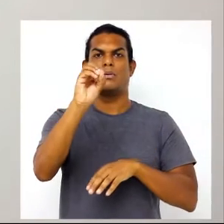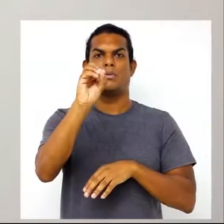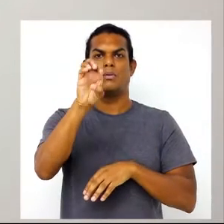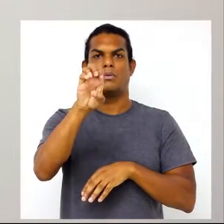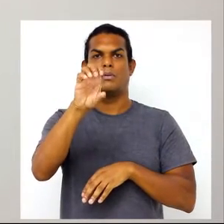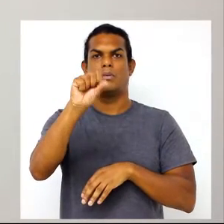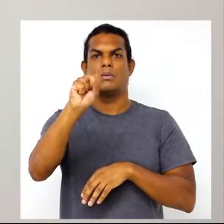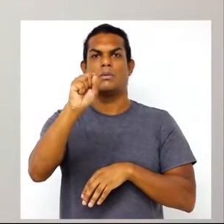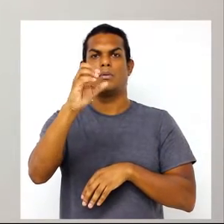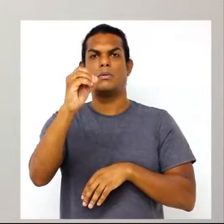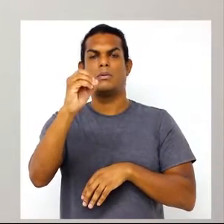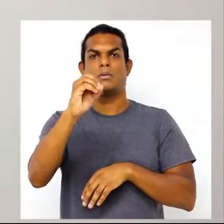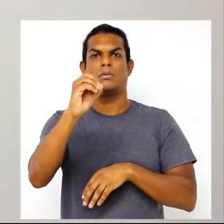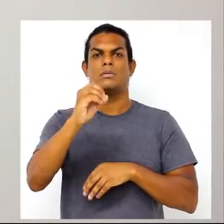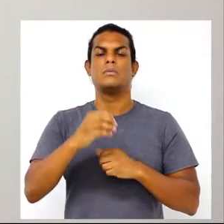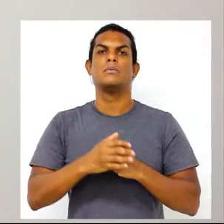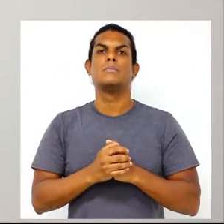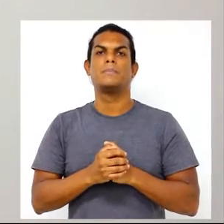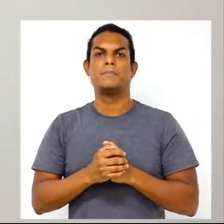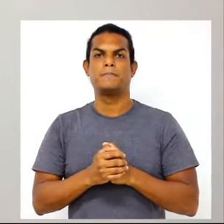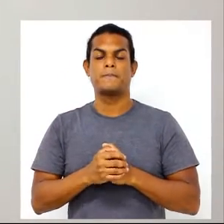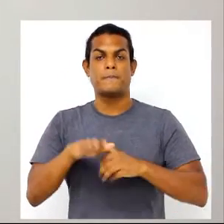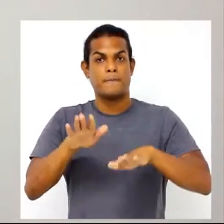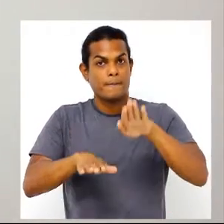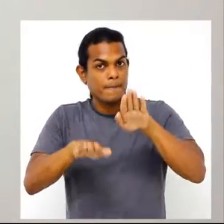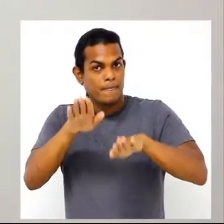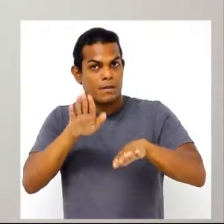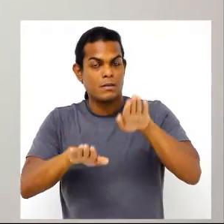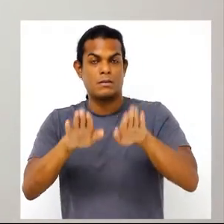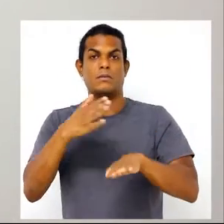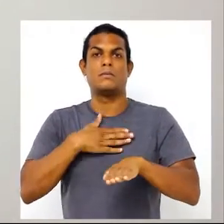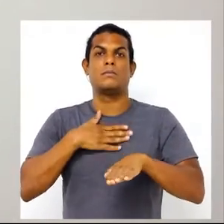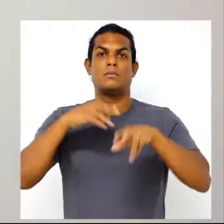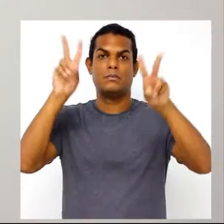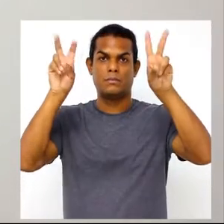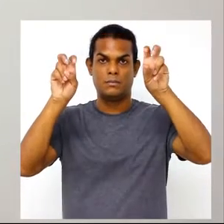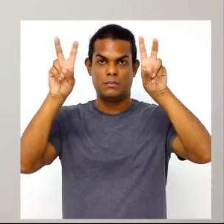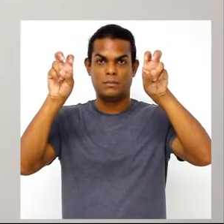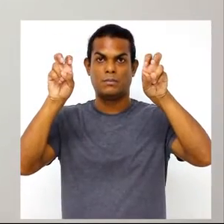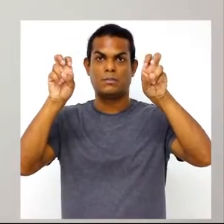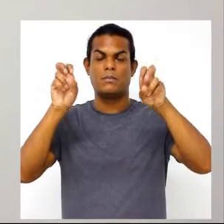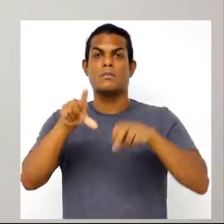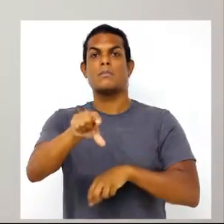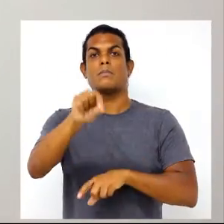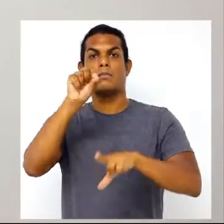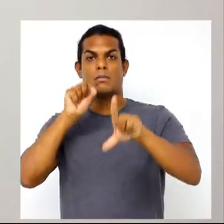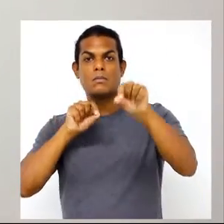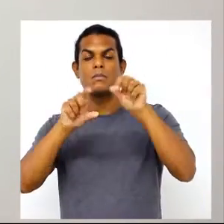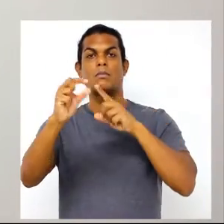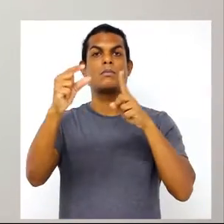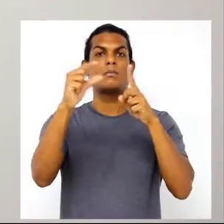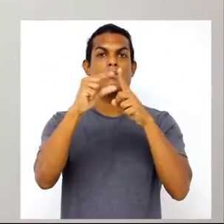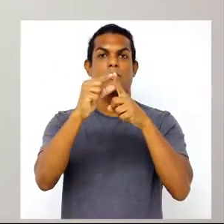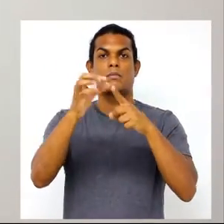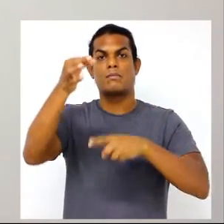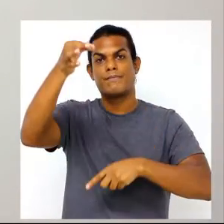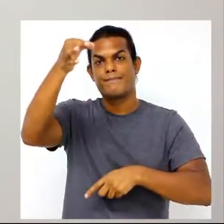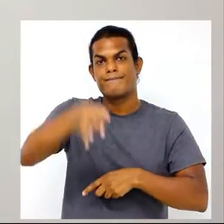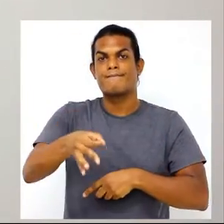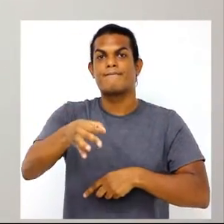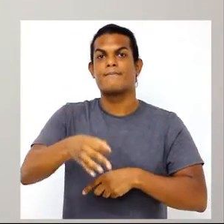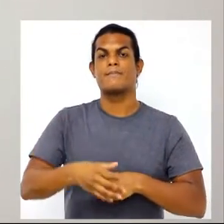coeso. Que ele não fuja do tema. Então, dependendo do meu tema, eu vou escolher as